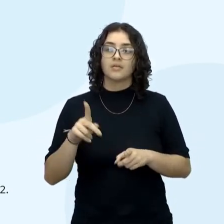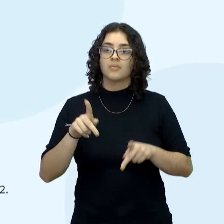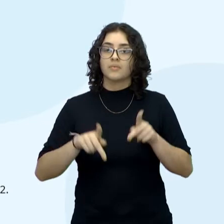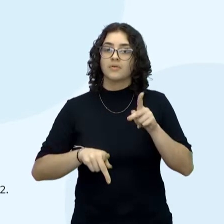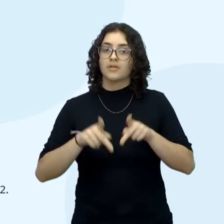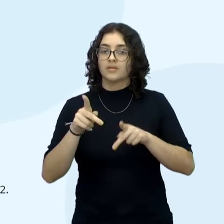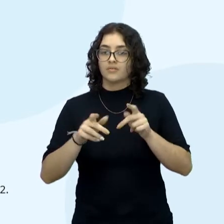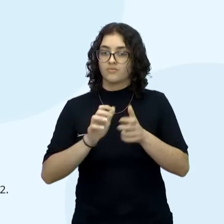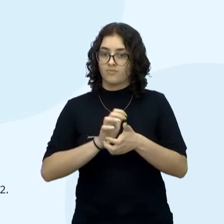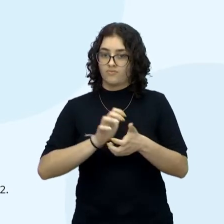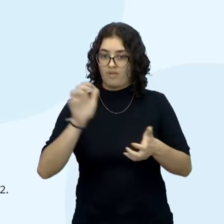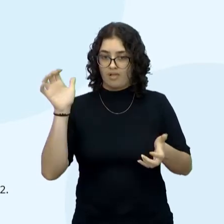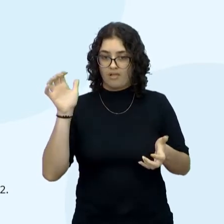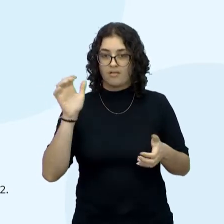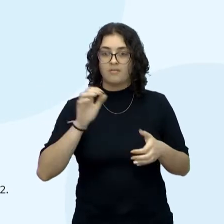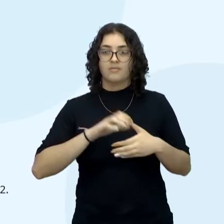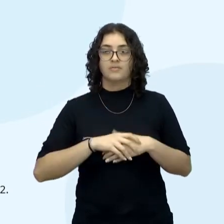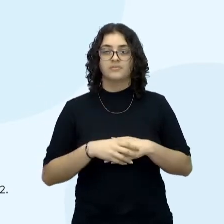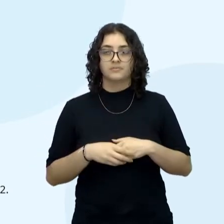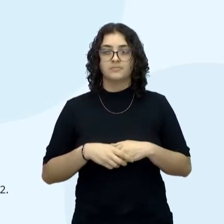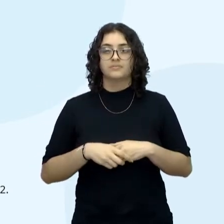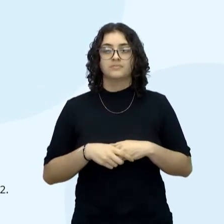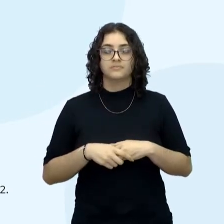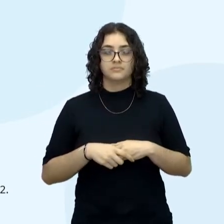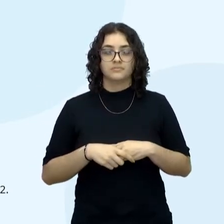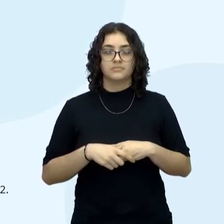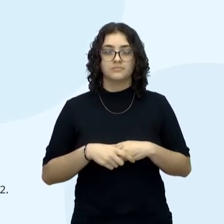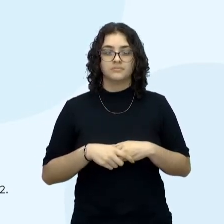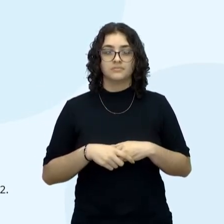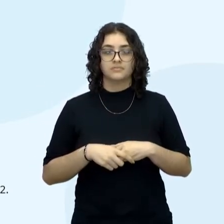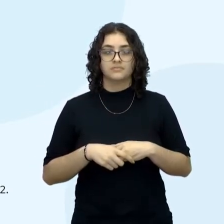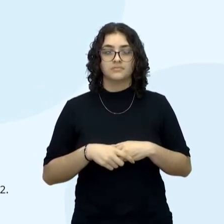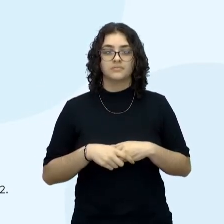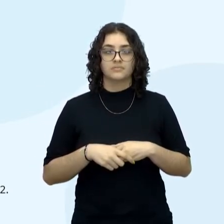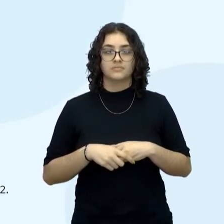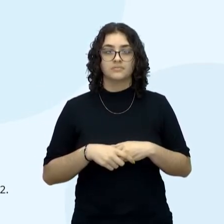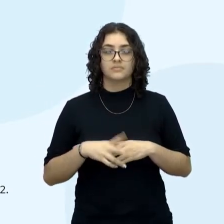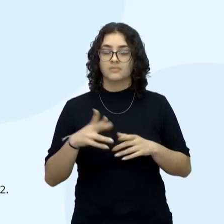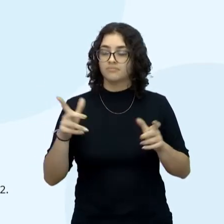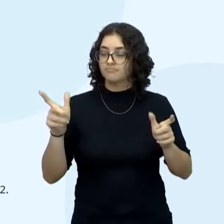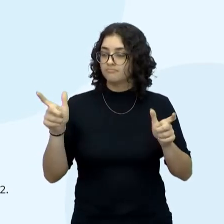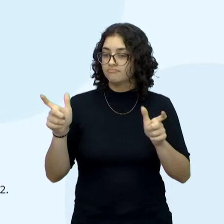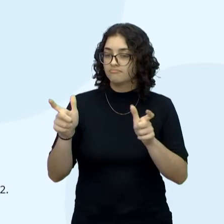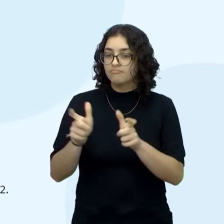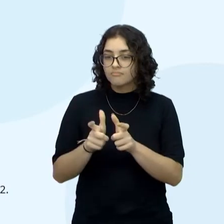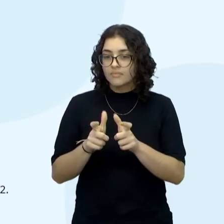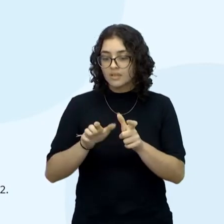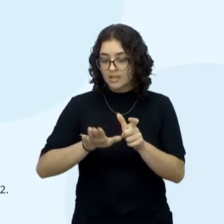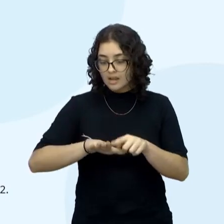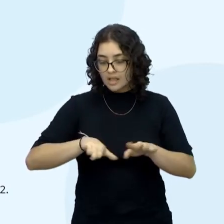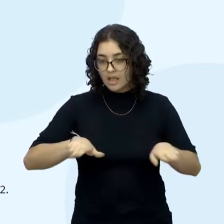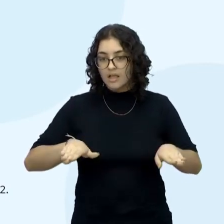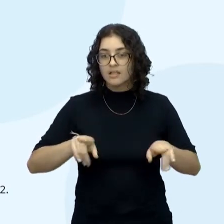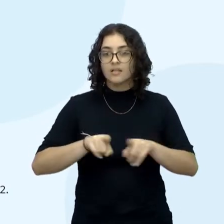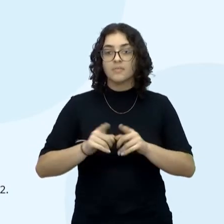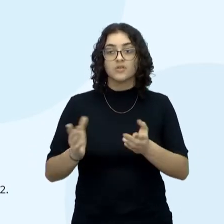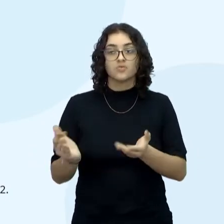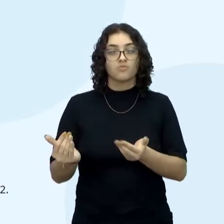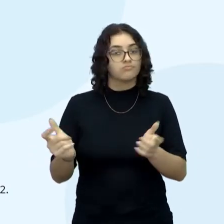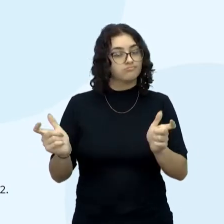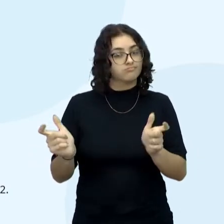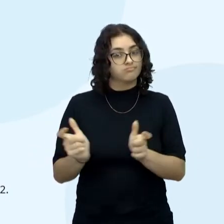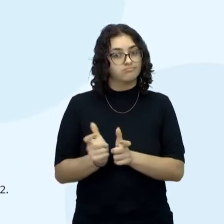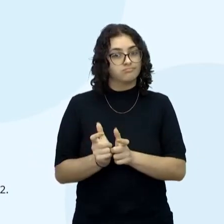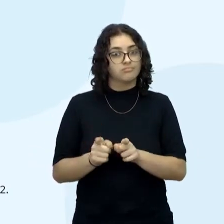mais idosa, e aí tornando-se menor o número de crianças e jovens e aumentando